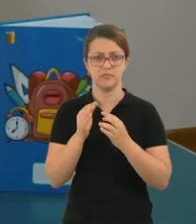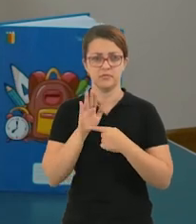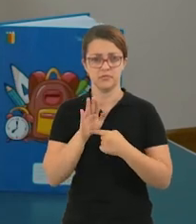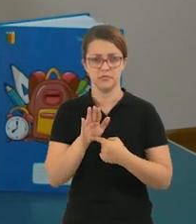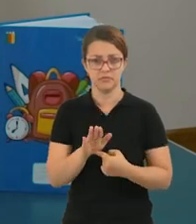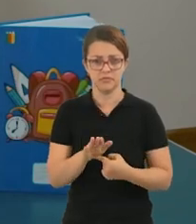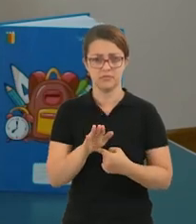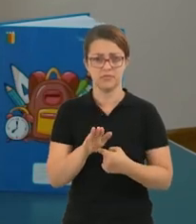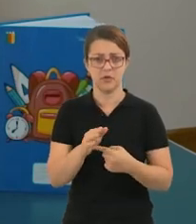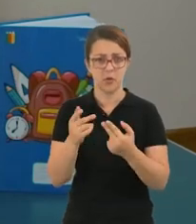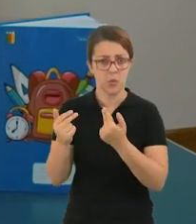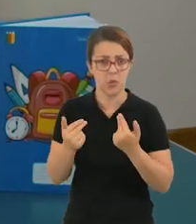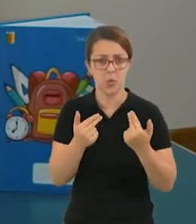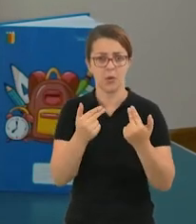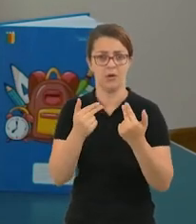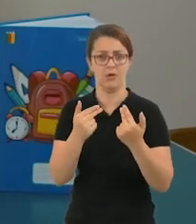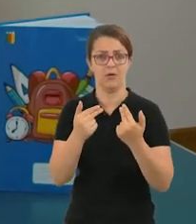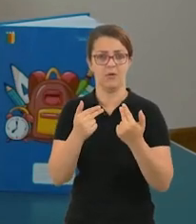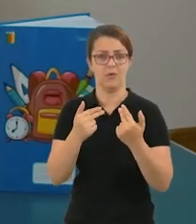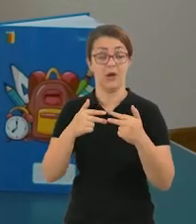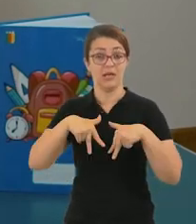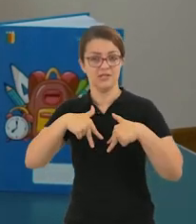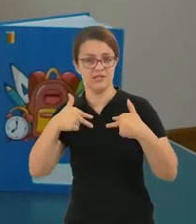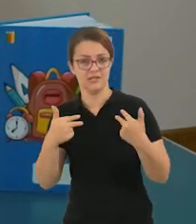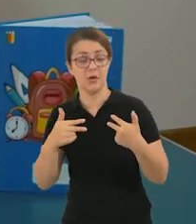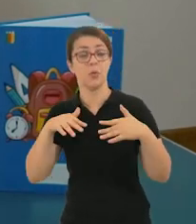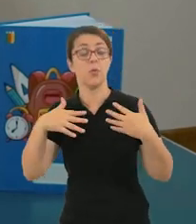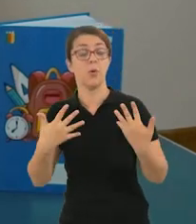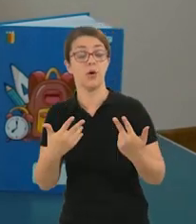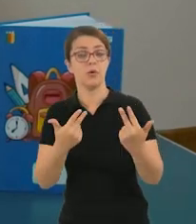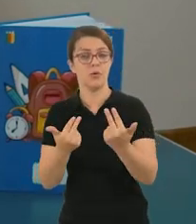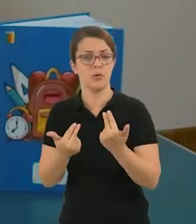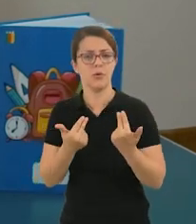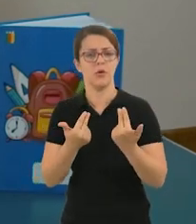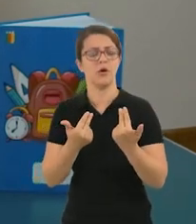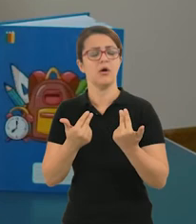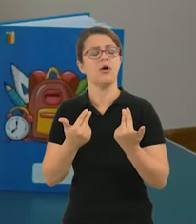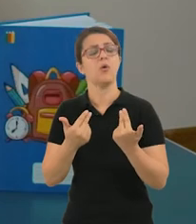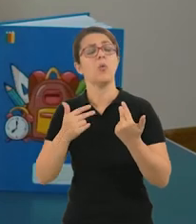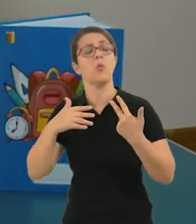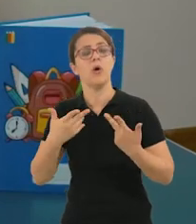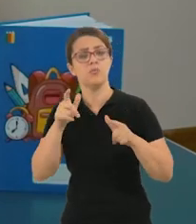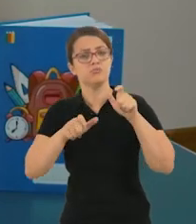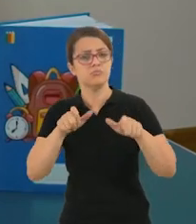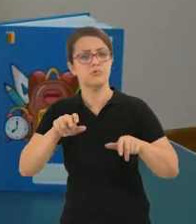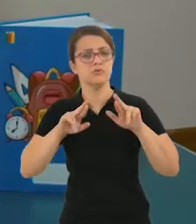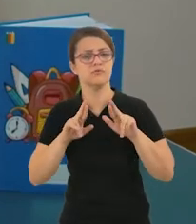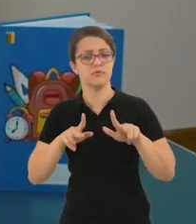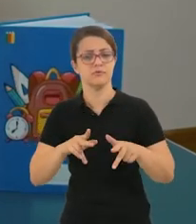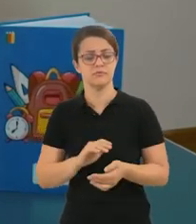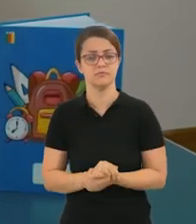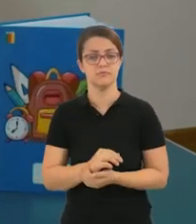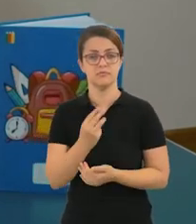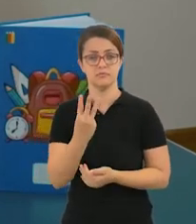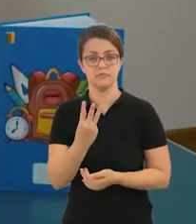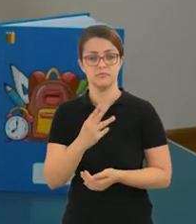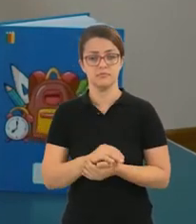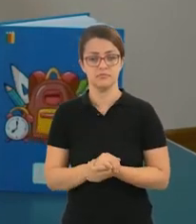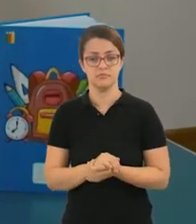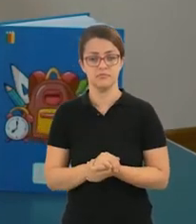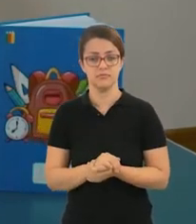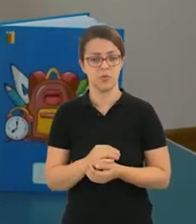mostradas acima pertencem à mesma etnia? Quais as semelhanças que elas possuem e quais as suas diferenças?